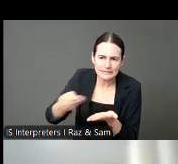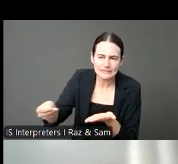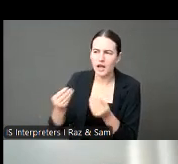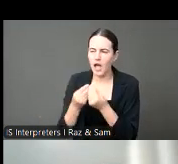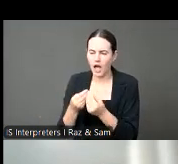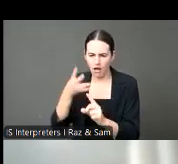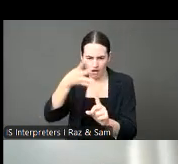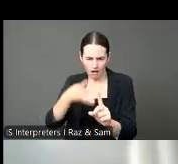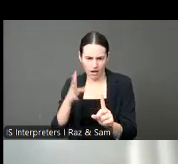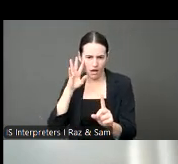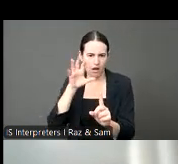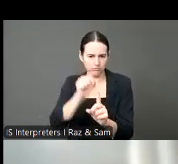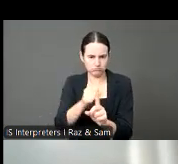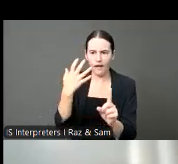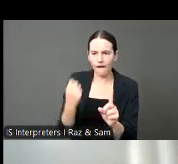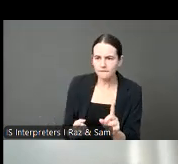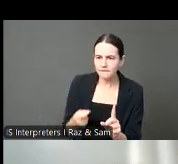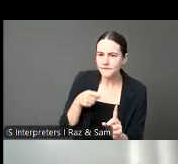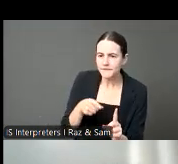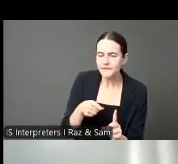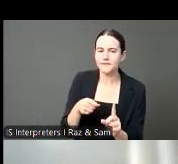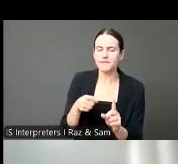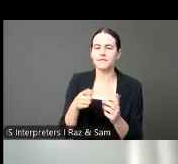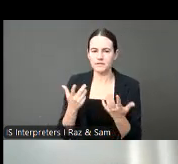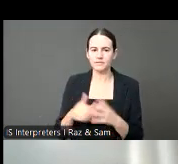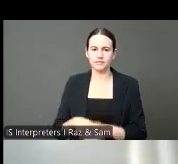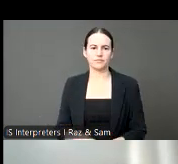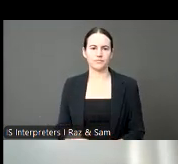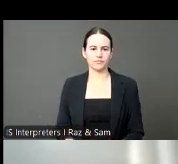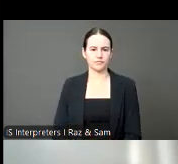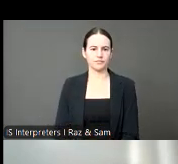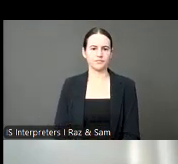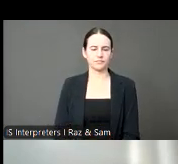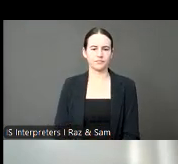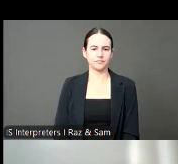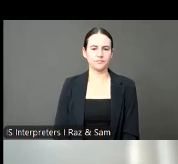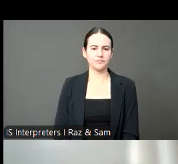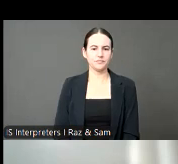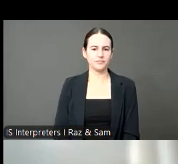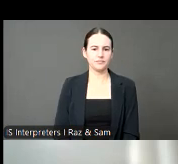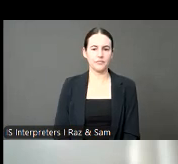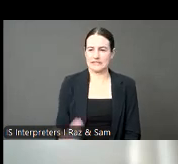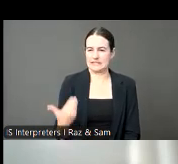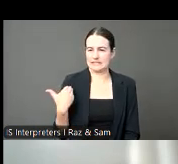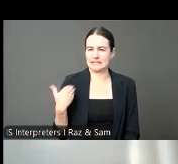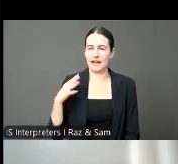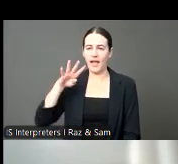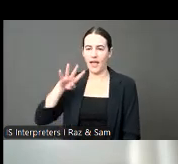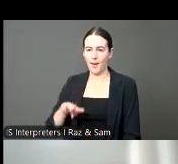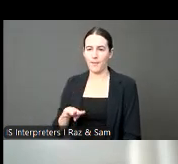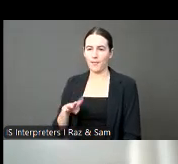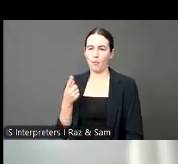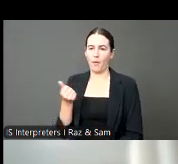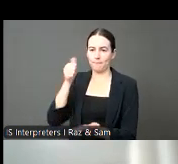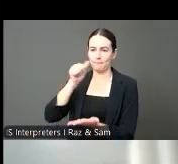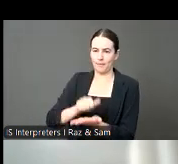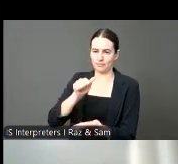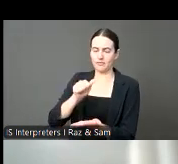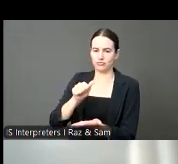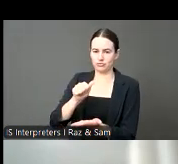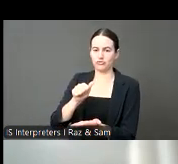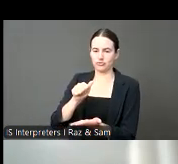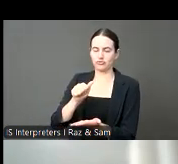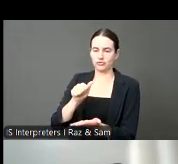decreto presidencial também agora em abril de 2024, e que também vai contribuir na elaboração de um plano nacional de uma só